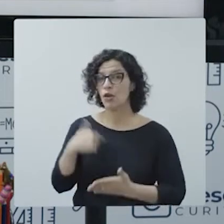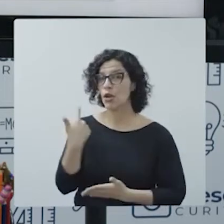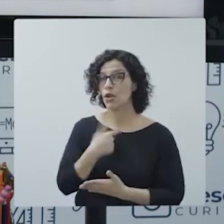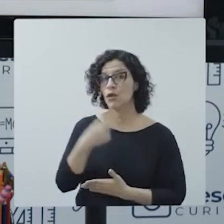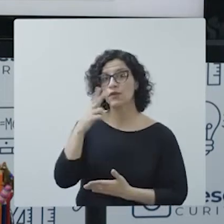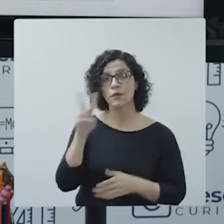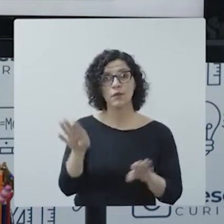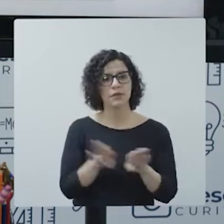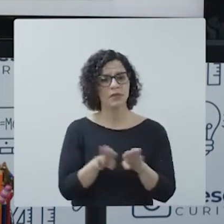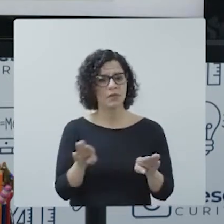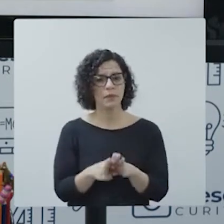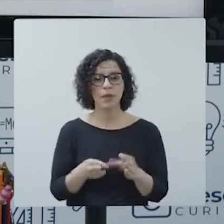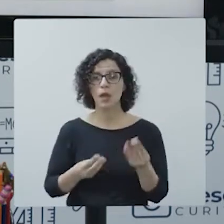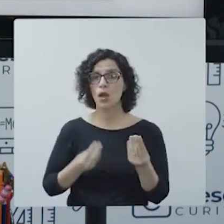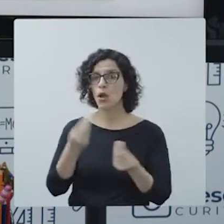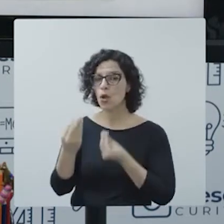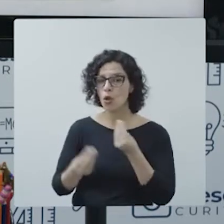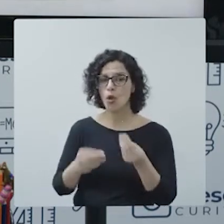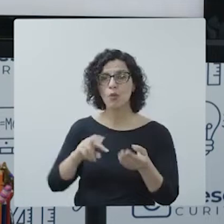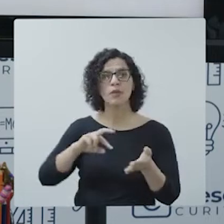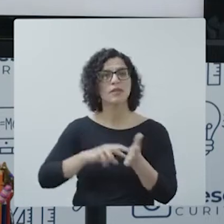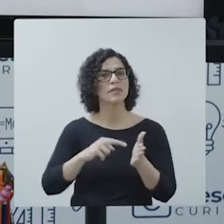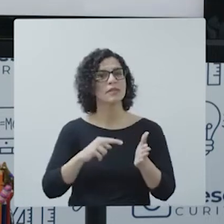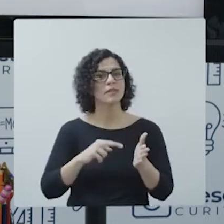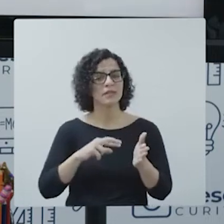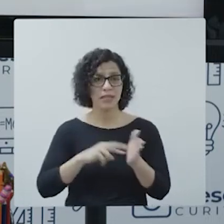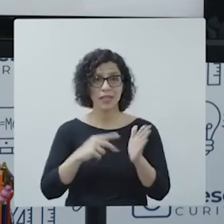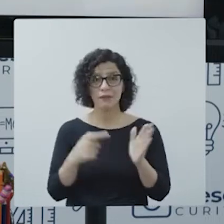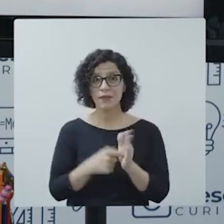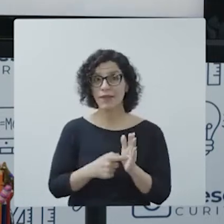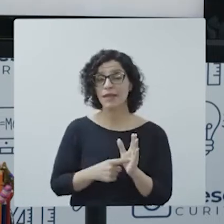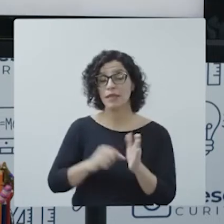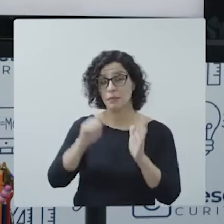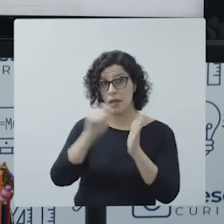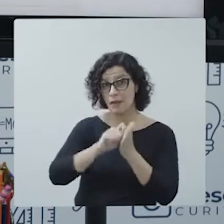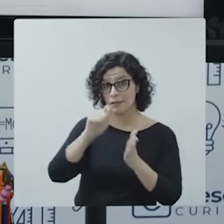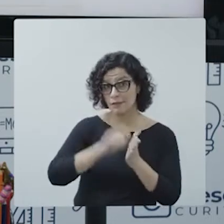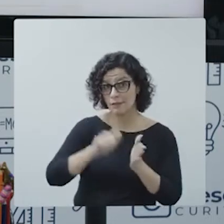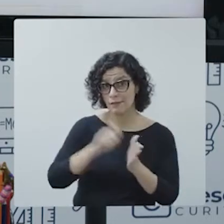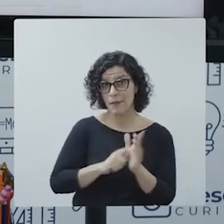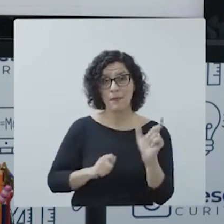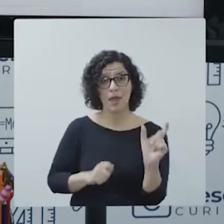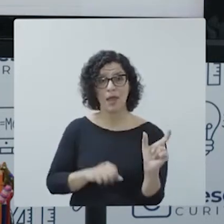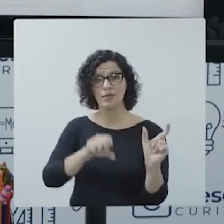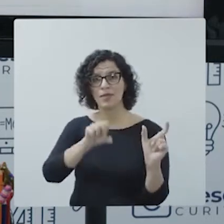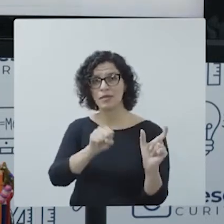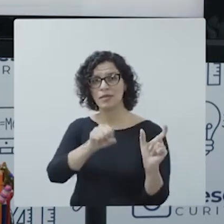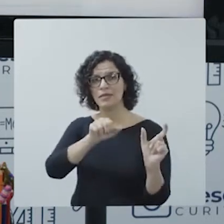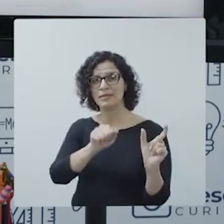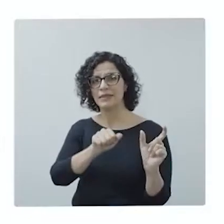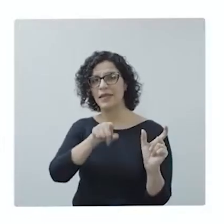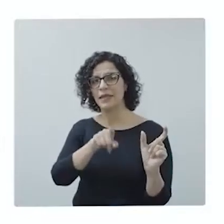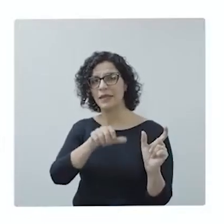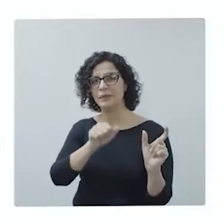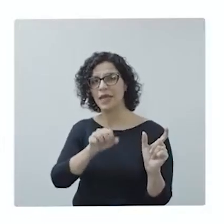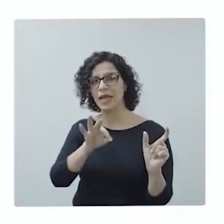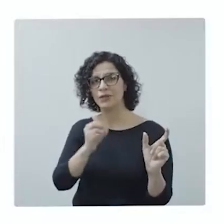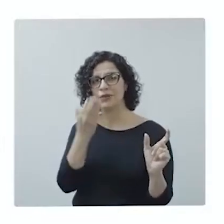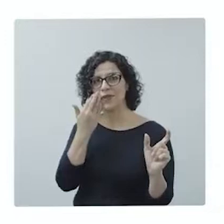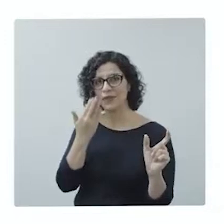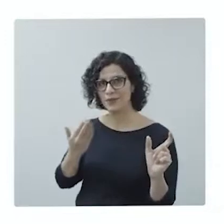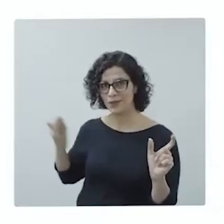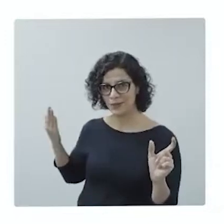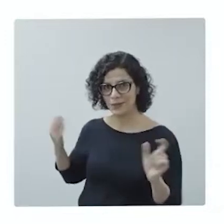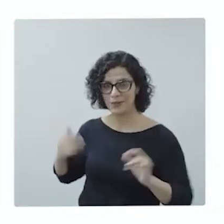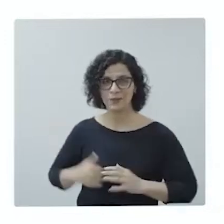nós vimos também como que se escreve a palavra sapato. Olha aqui a imagem de um sapato.